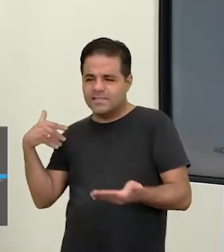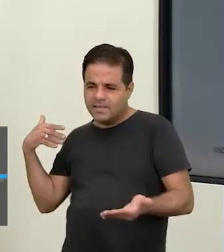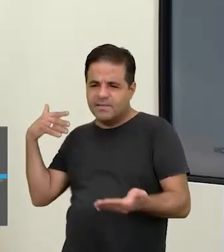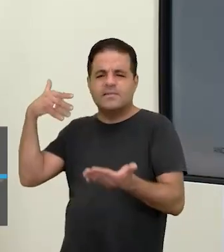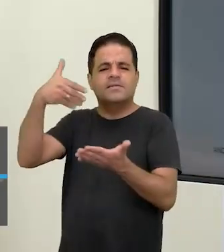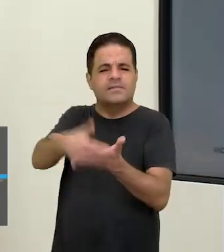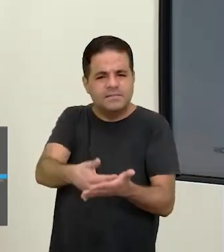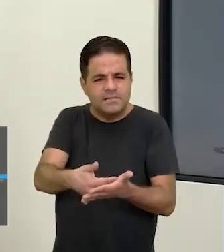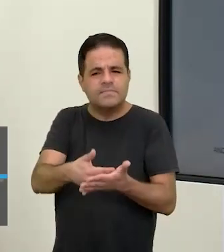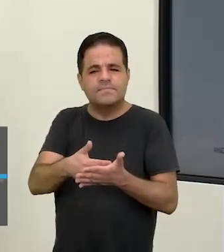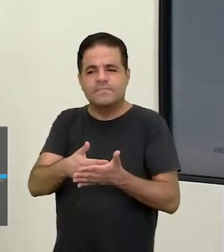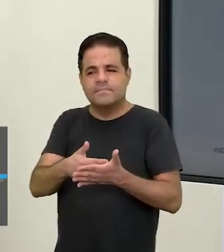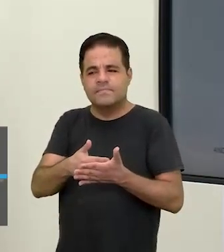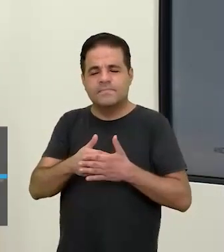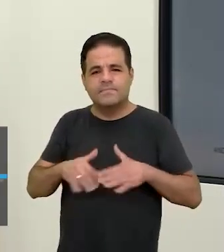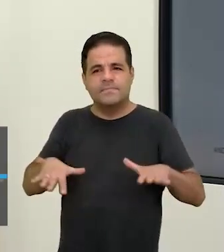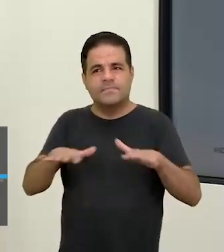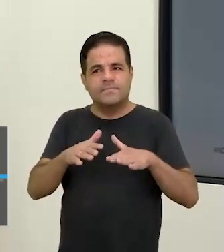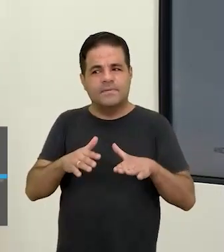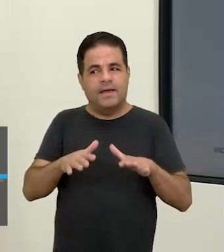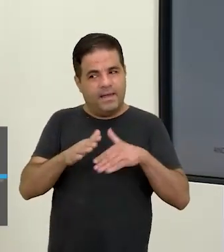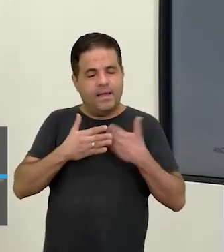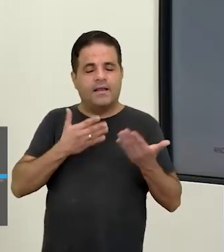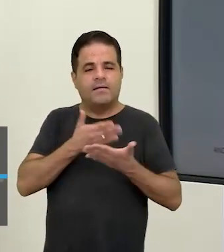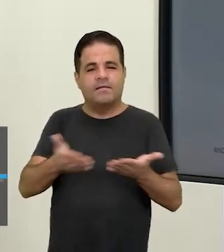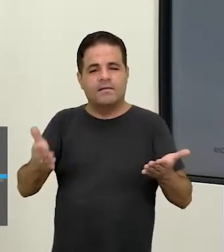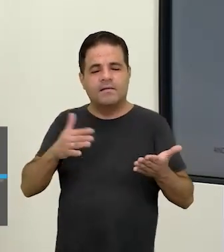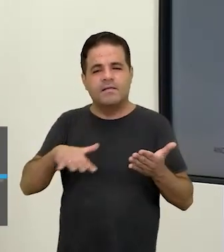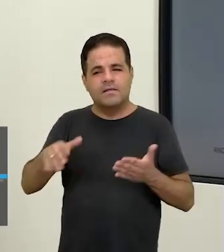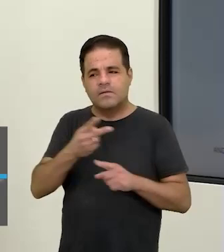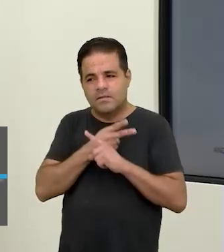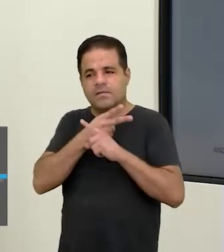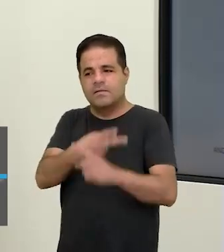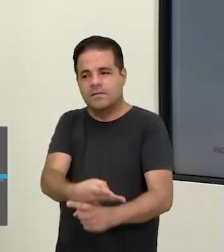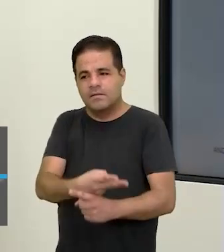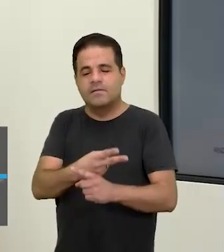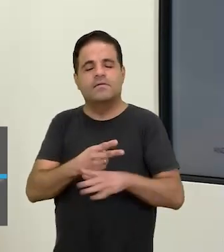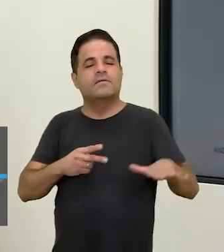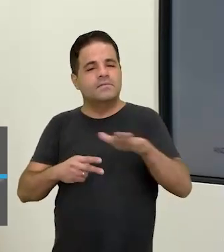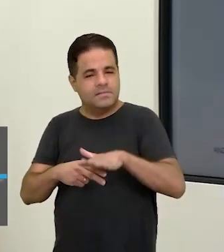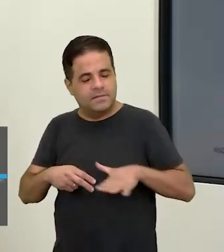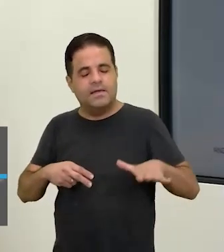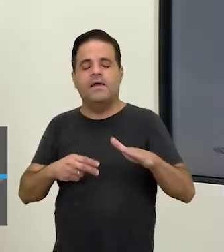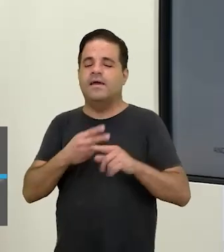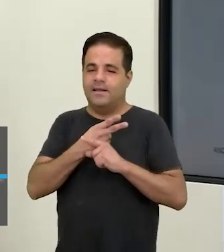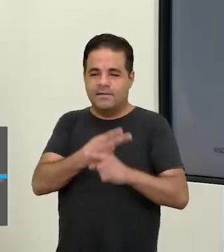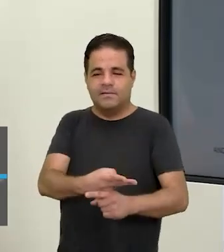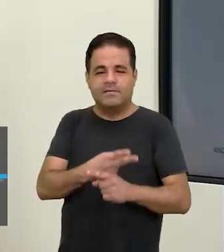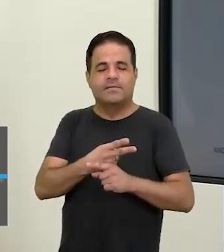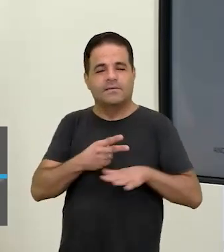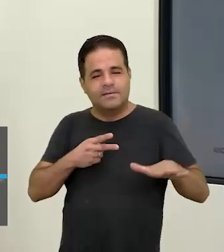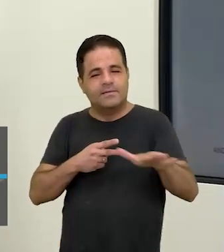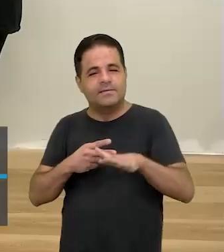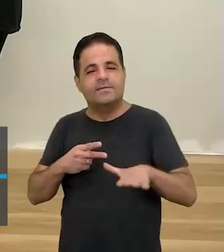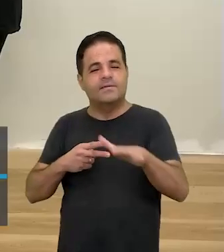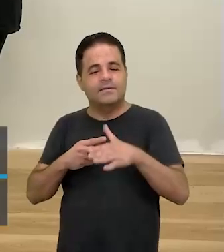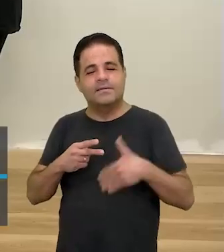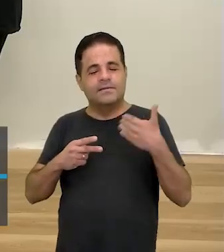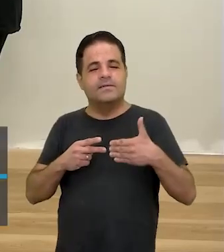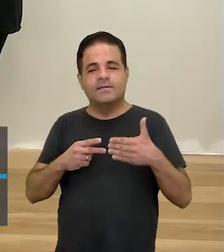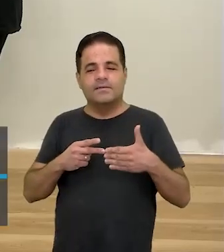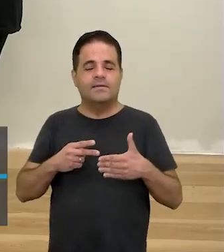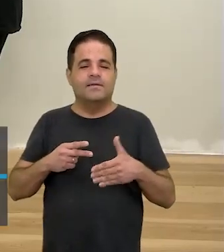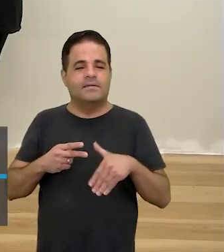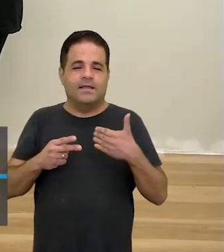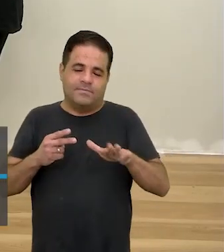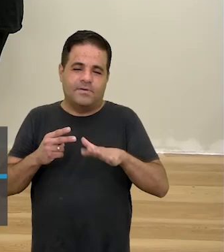a política não se exerceu sempre nessa maneira de buscar o bem comum, que, aliás, é um sentido caro para aquelas pessoas que